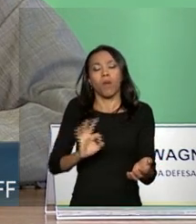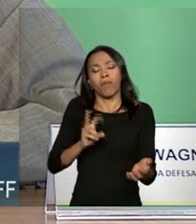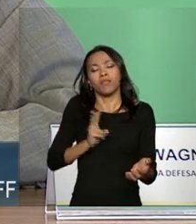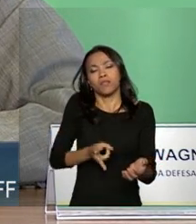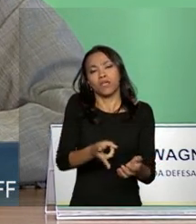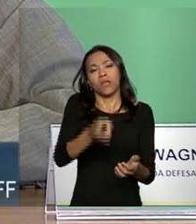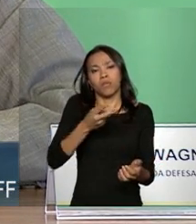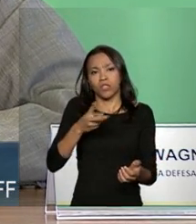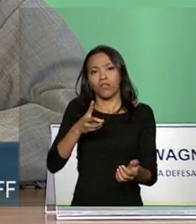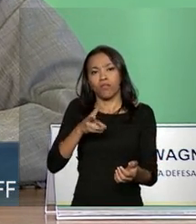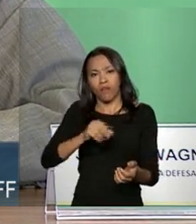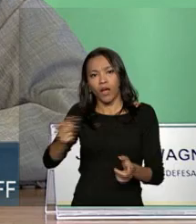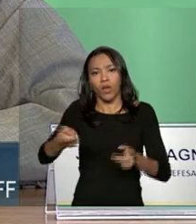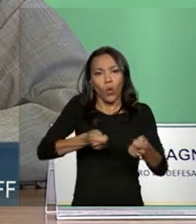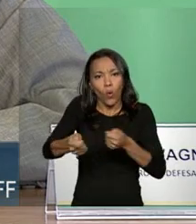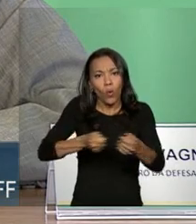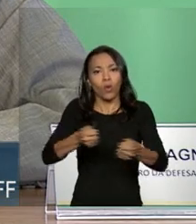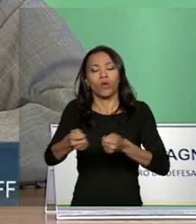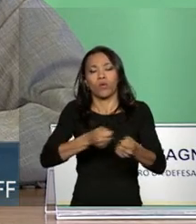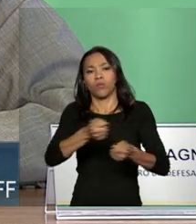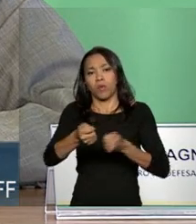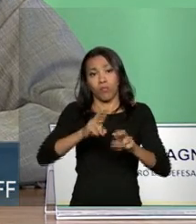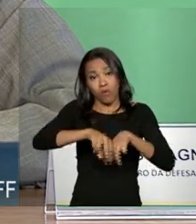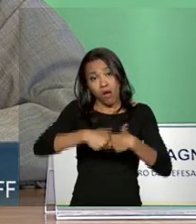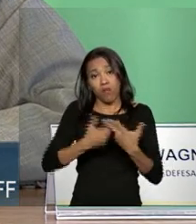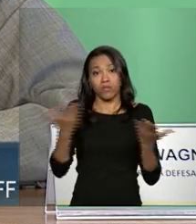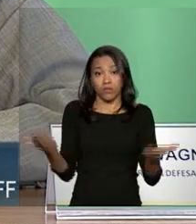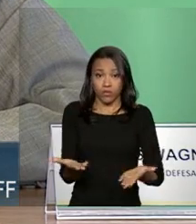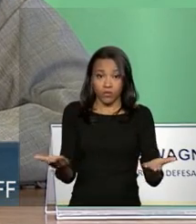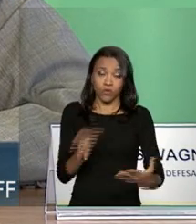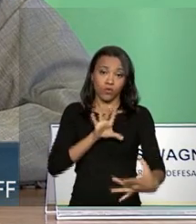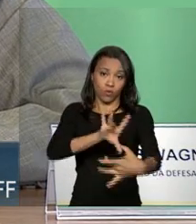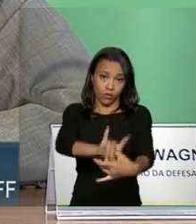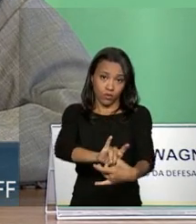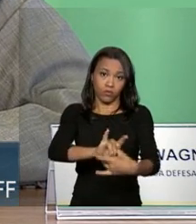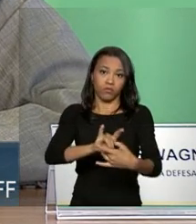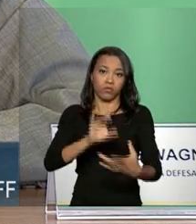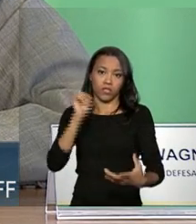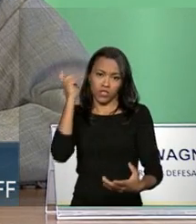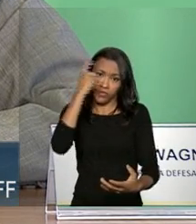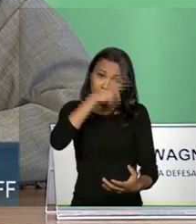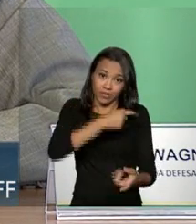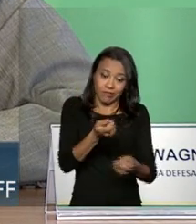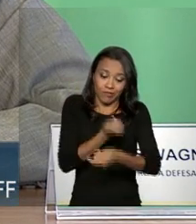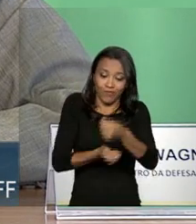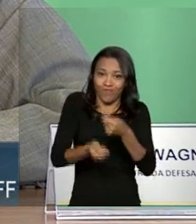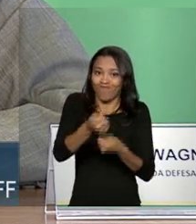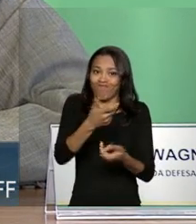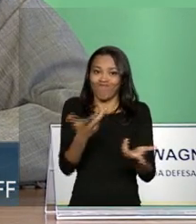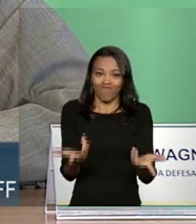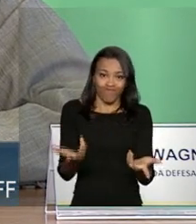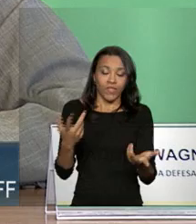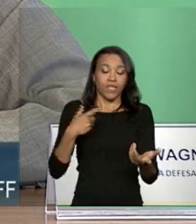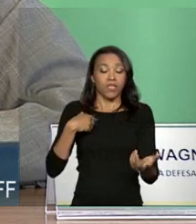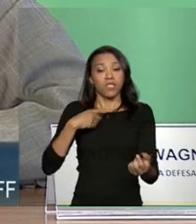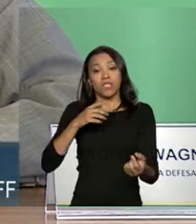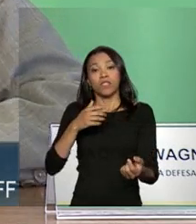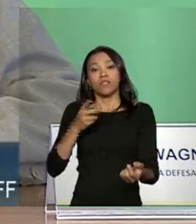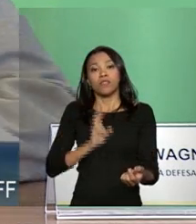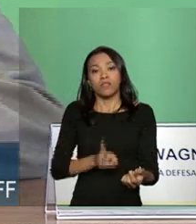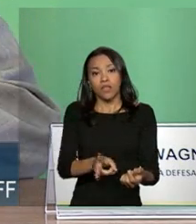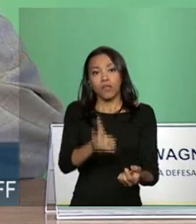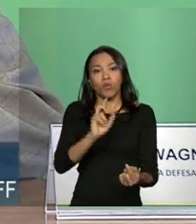sempre presidindo, principalmente no momento de dificuldade, então tudo que você puder, sem prejuízo do teu objetivo